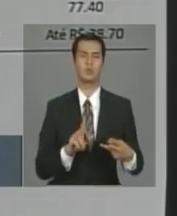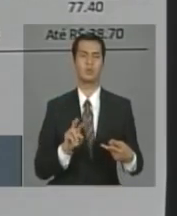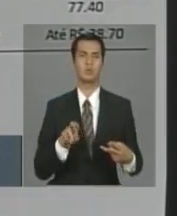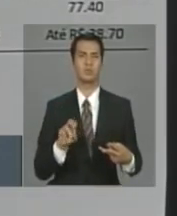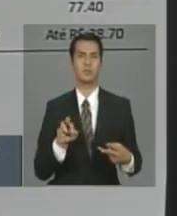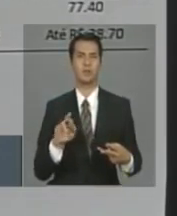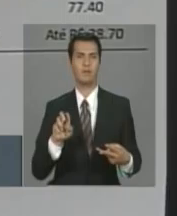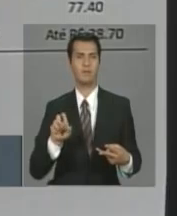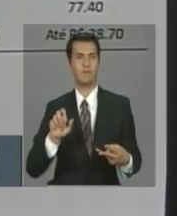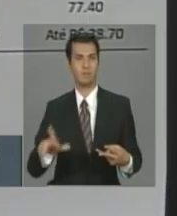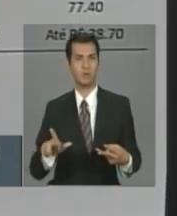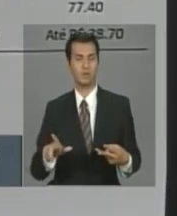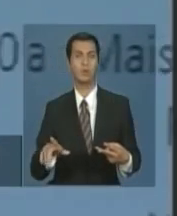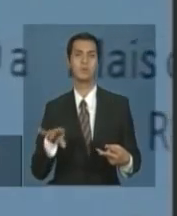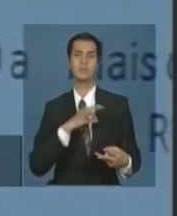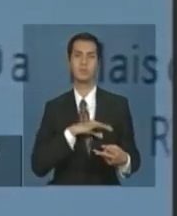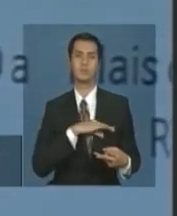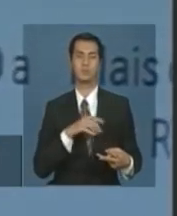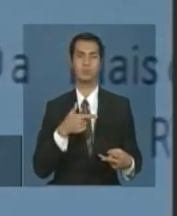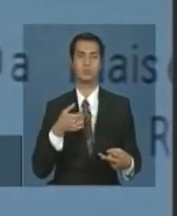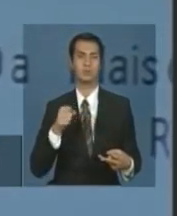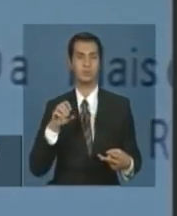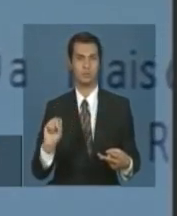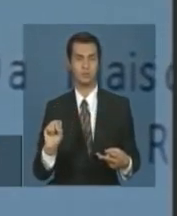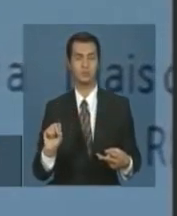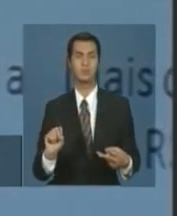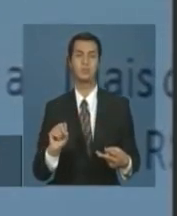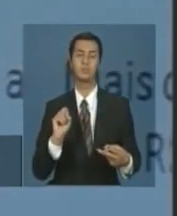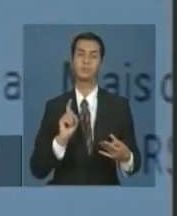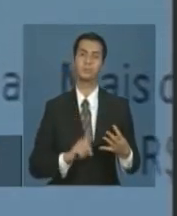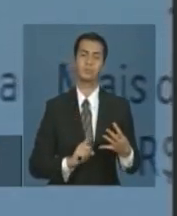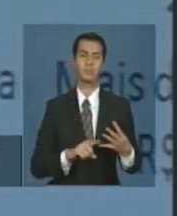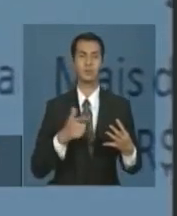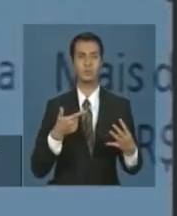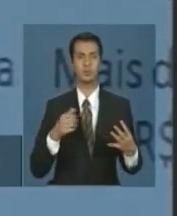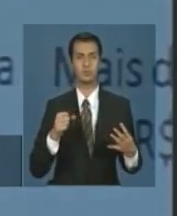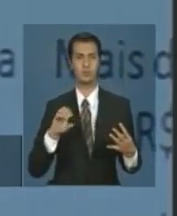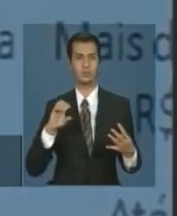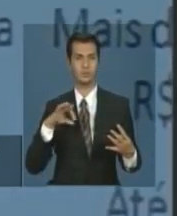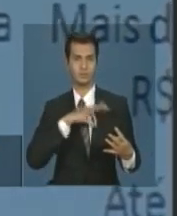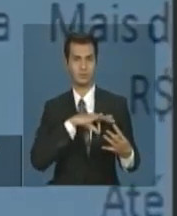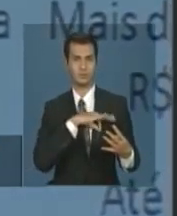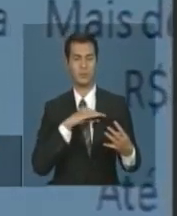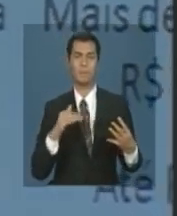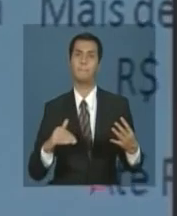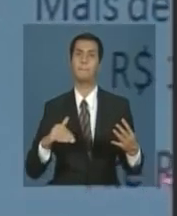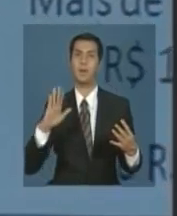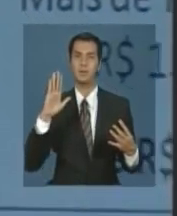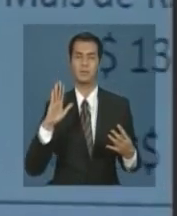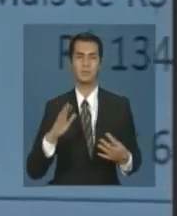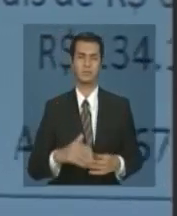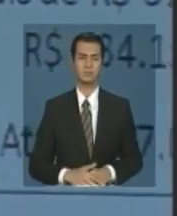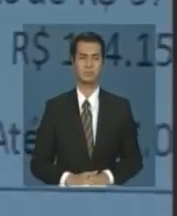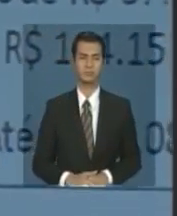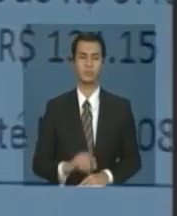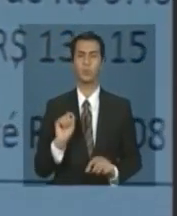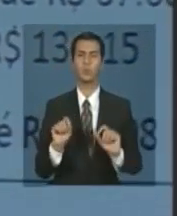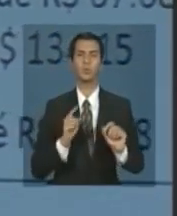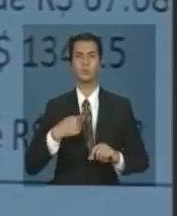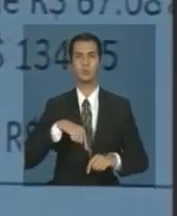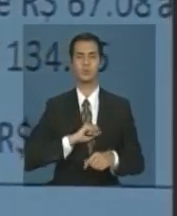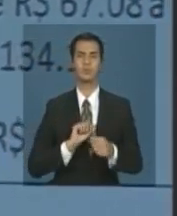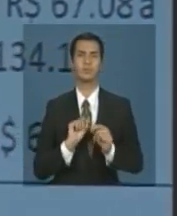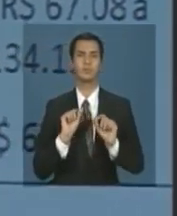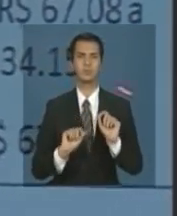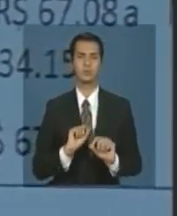acima de 280. Né? Entre 140 e 280 e acima de 280. O que nós fizemos? Nós deflacionamos isso